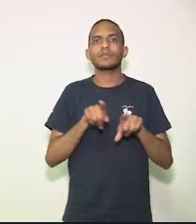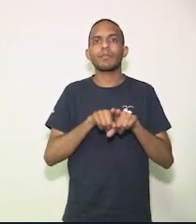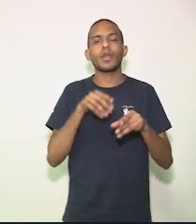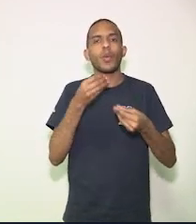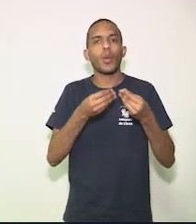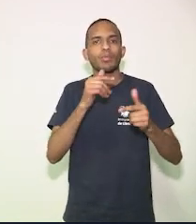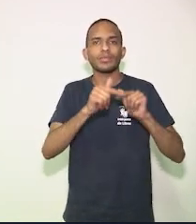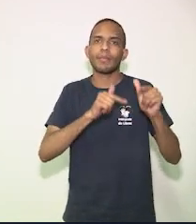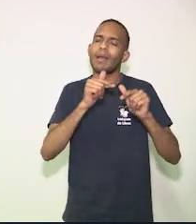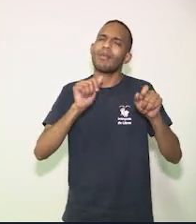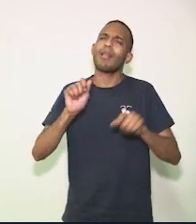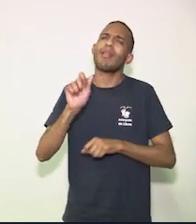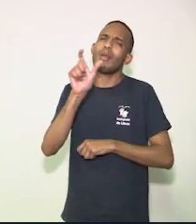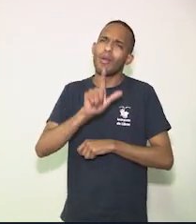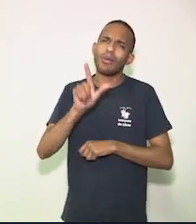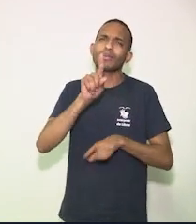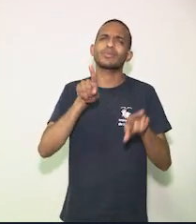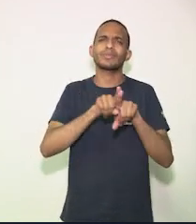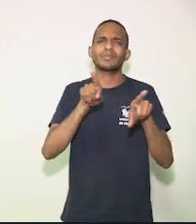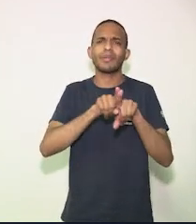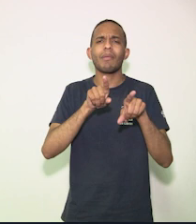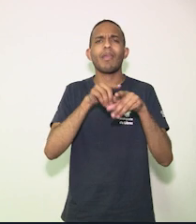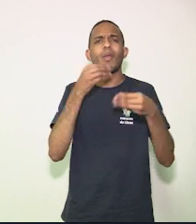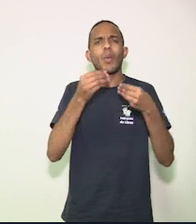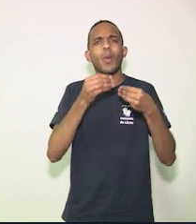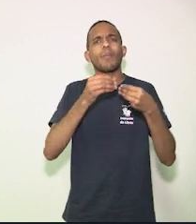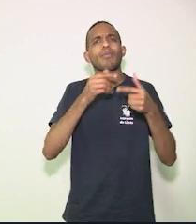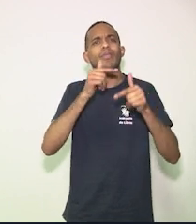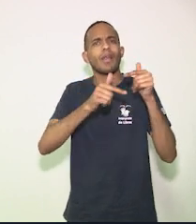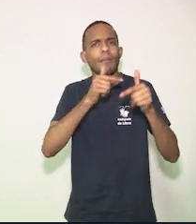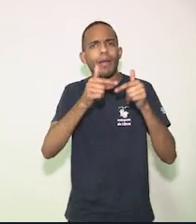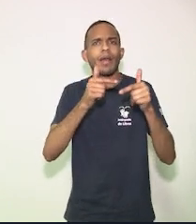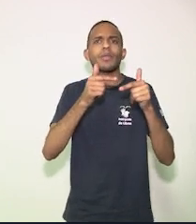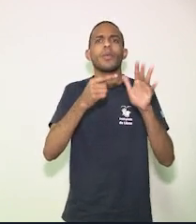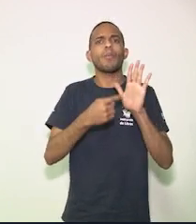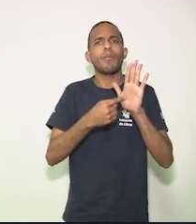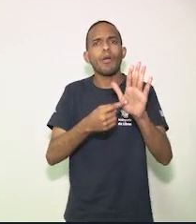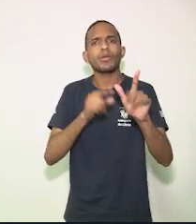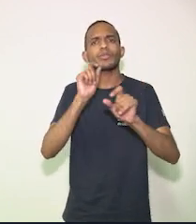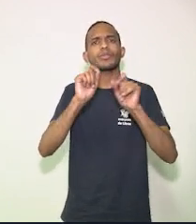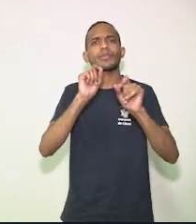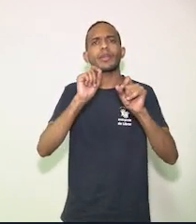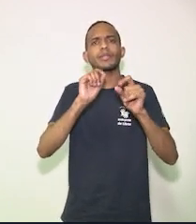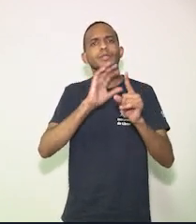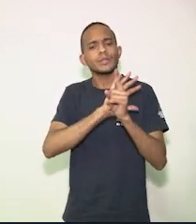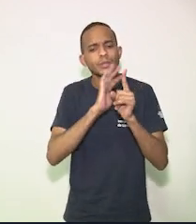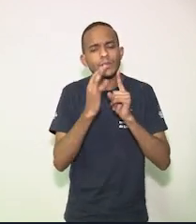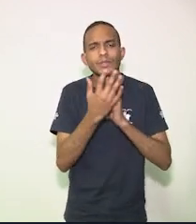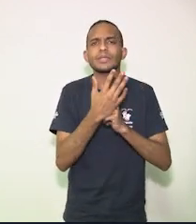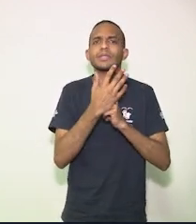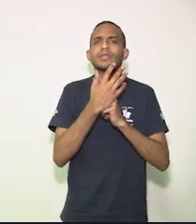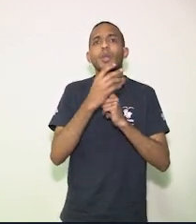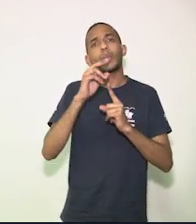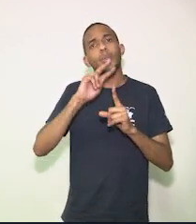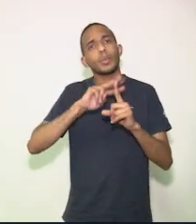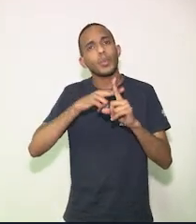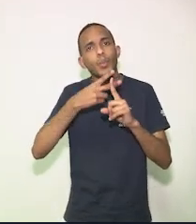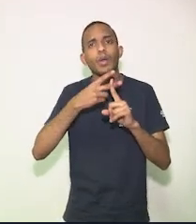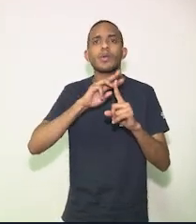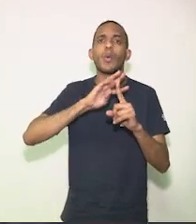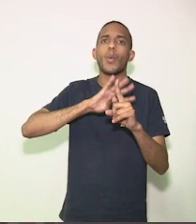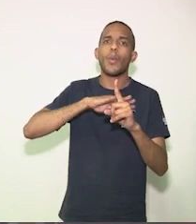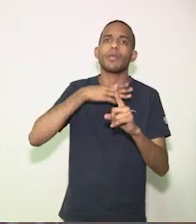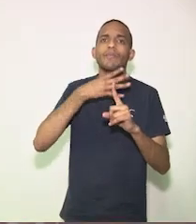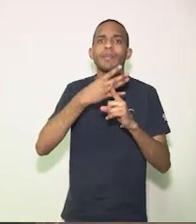E o regime de trabalho, é evidente a proteção pelo teletrabalho, que mostra uma proteção de 2 a 4 vezes